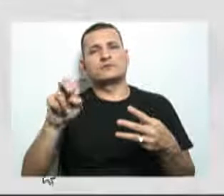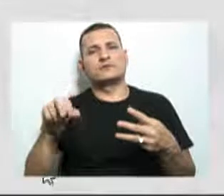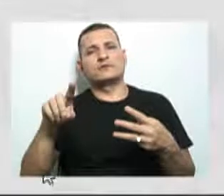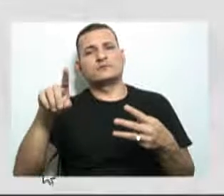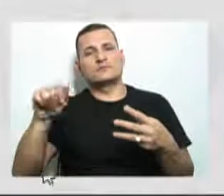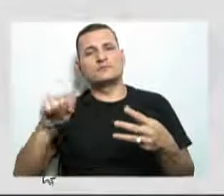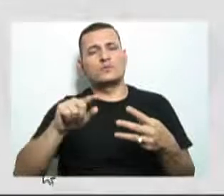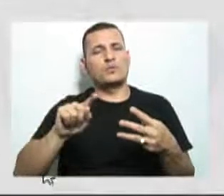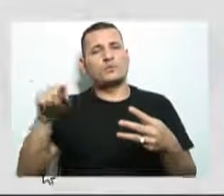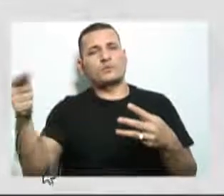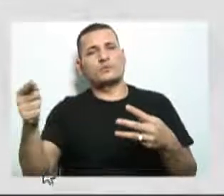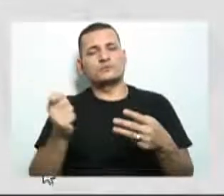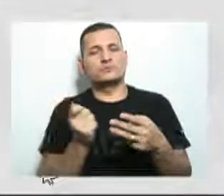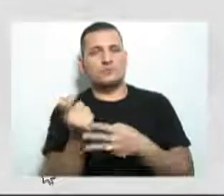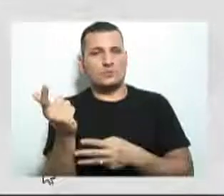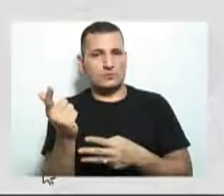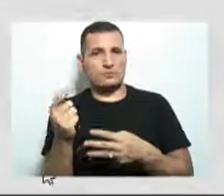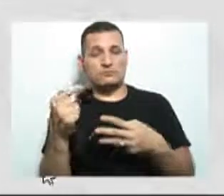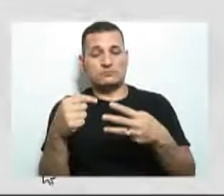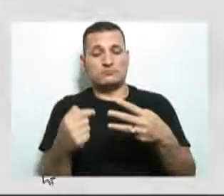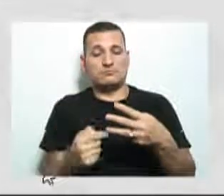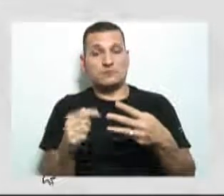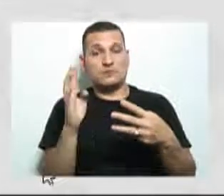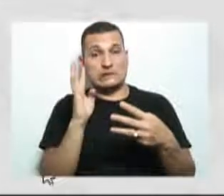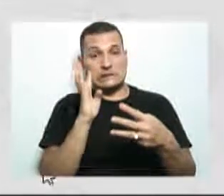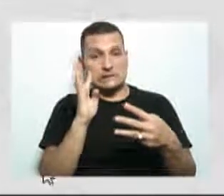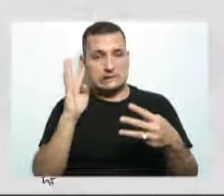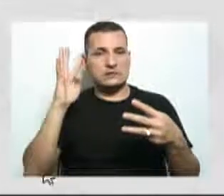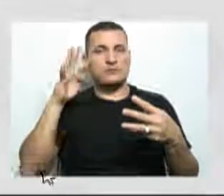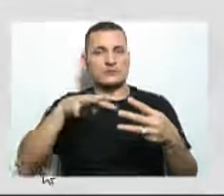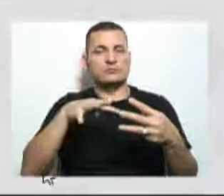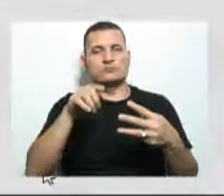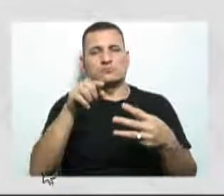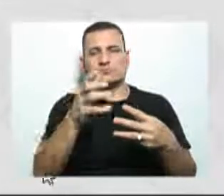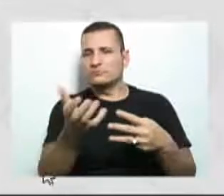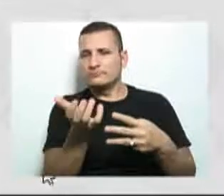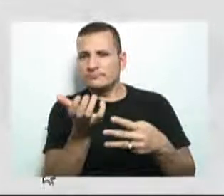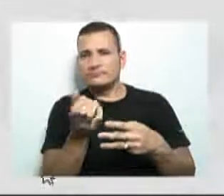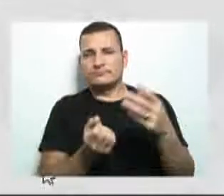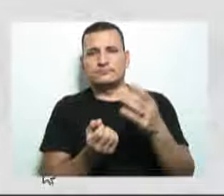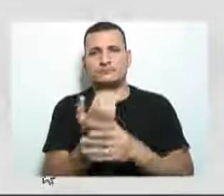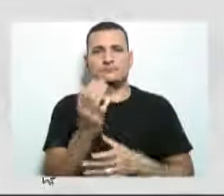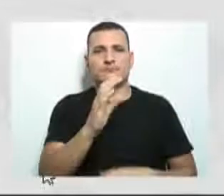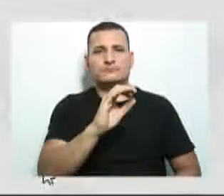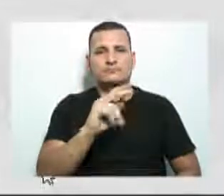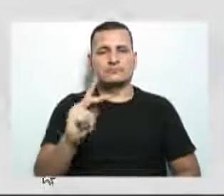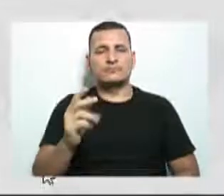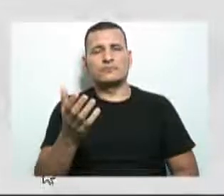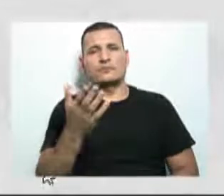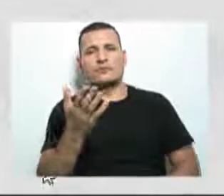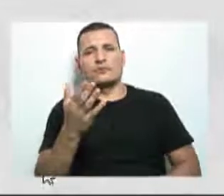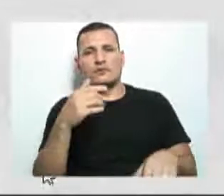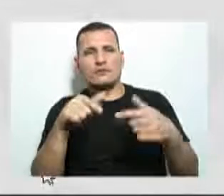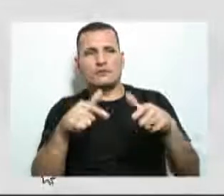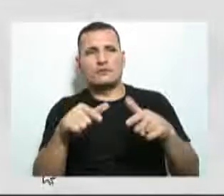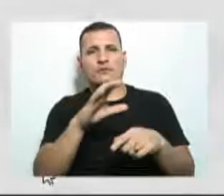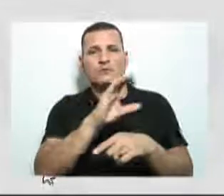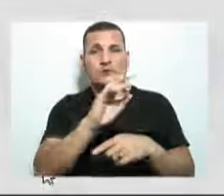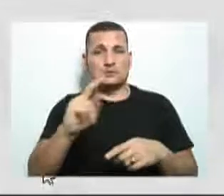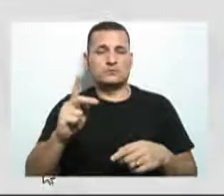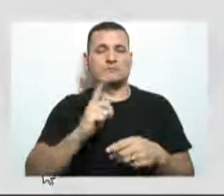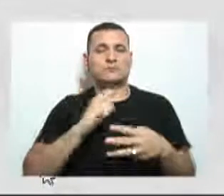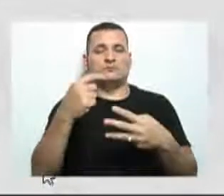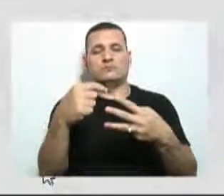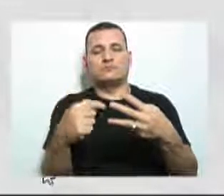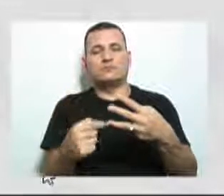pós-compra. Muita atenção nessa hora. Você que quer criar uma cooperativa, você que quer trabalhar numa cooperativa, 3 pontos